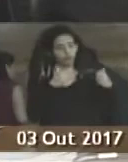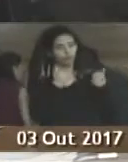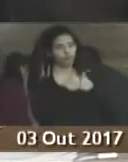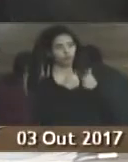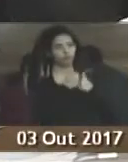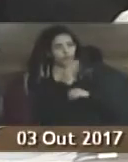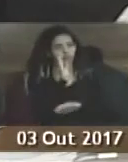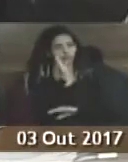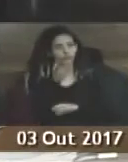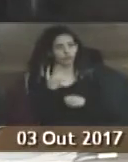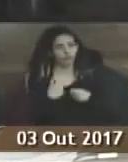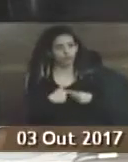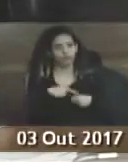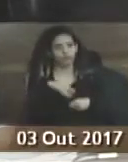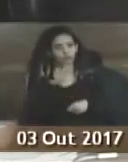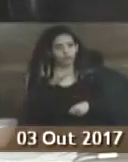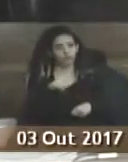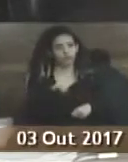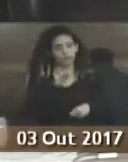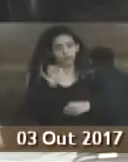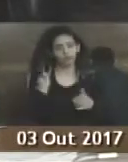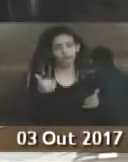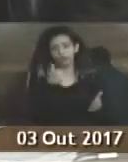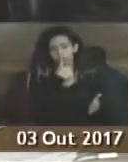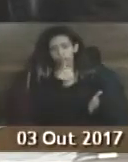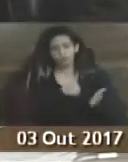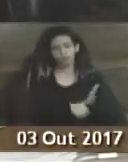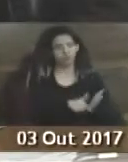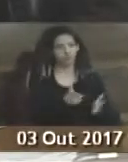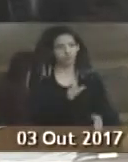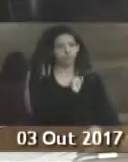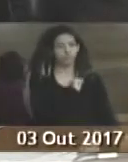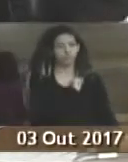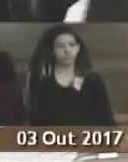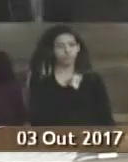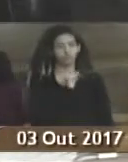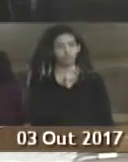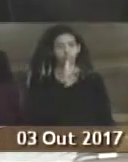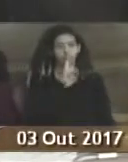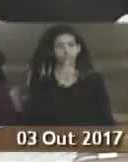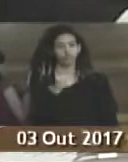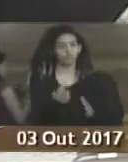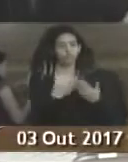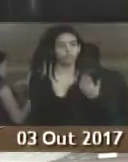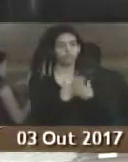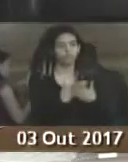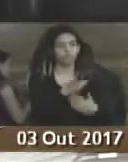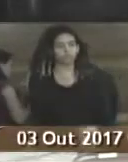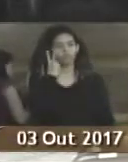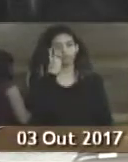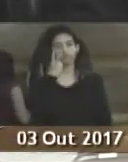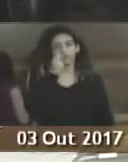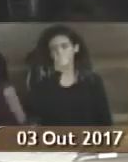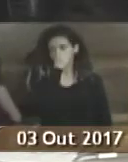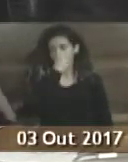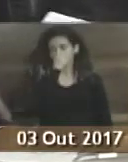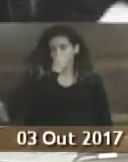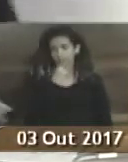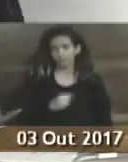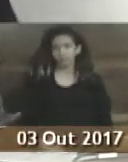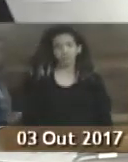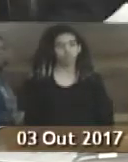na Avenida Paraíba e Tinga Bracuí. Carta sem número da Enel em resposta ao requerimento 1048/17 desse vereador.